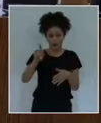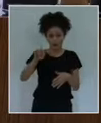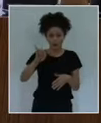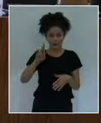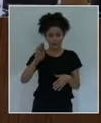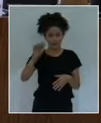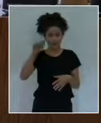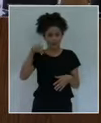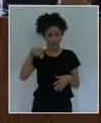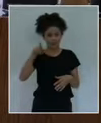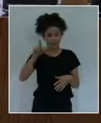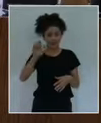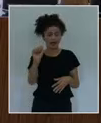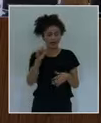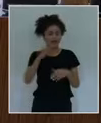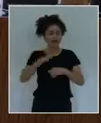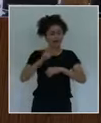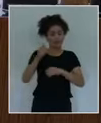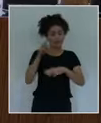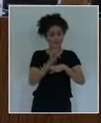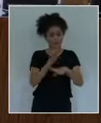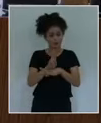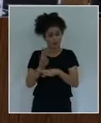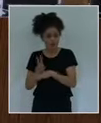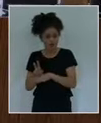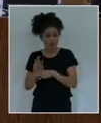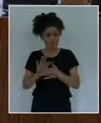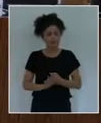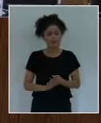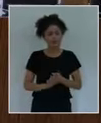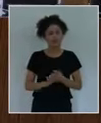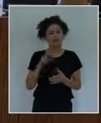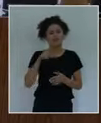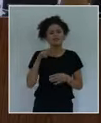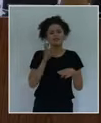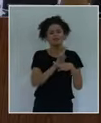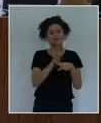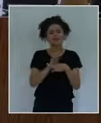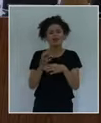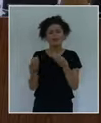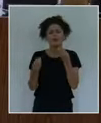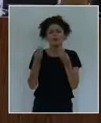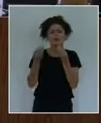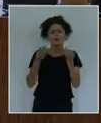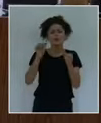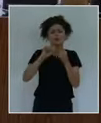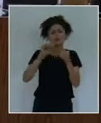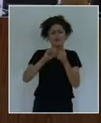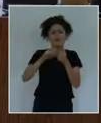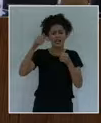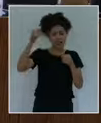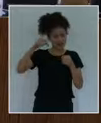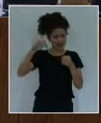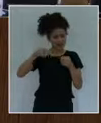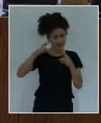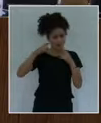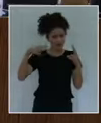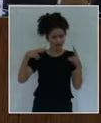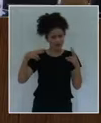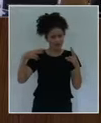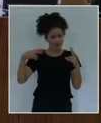porque tem esses recursos. Esse monitoramento, vocês conseguem acompanhar daqui mesmo, de Ponte Nova,